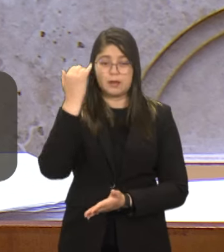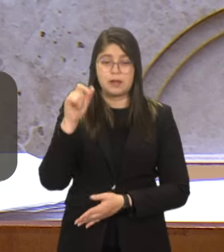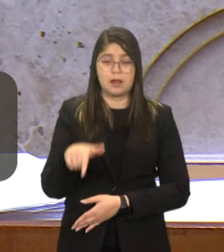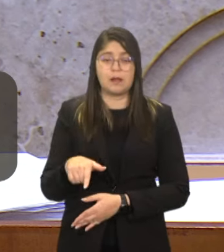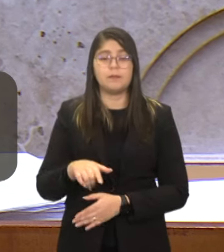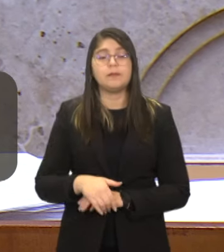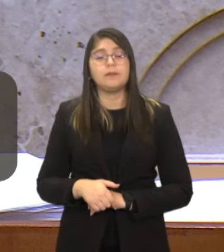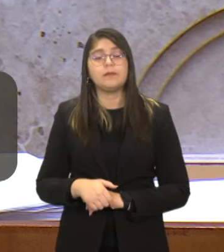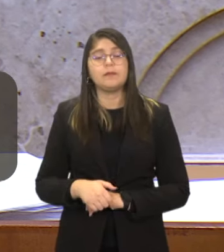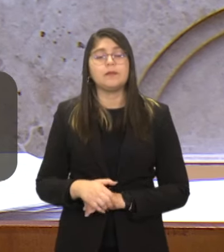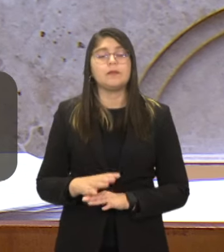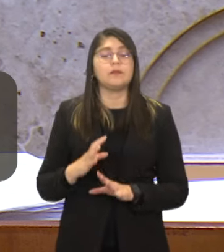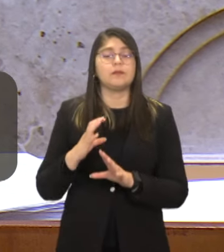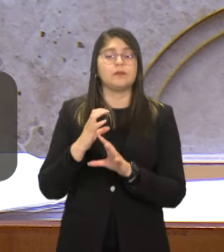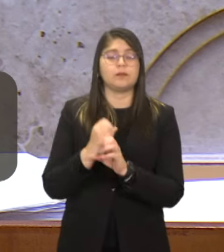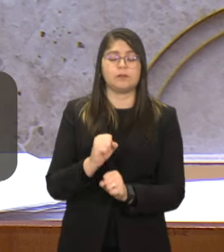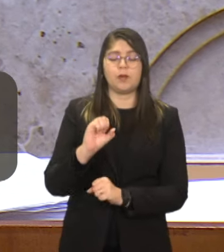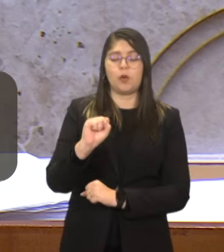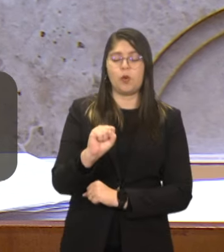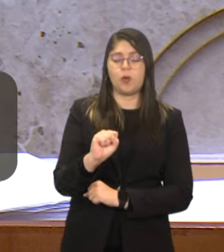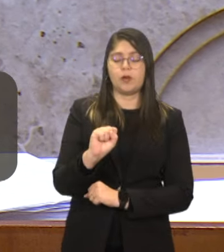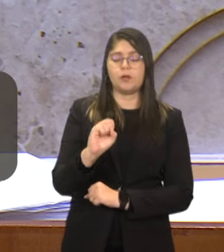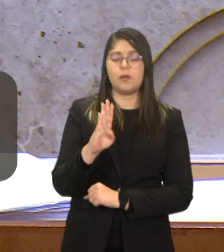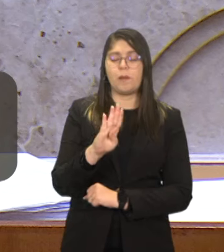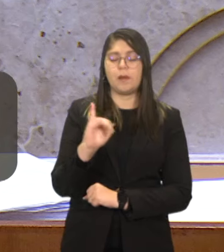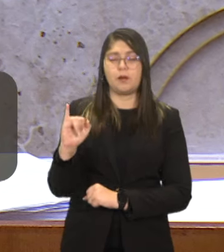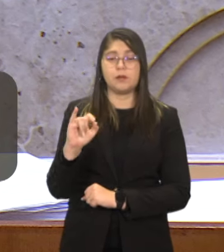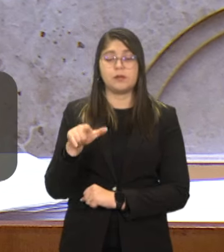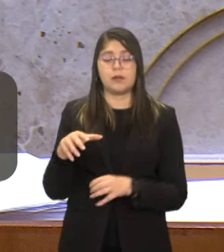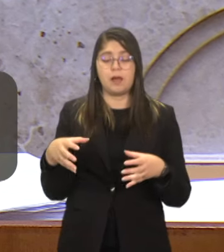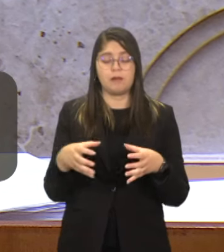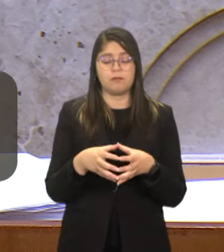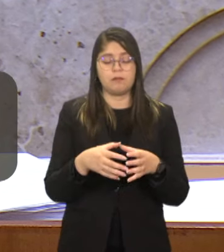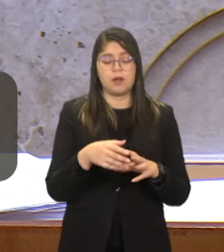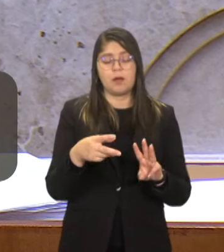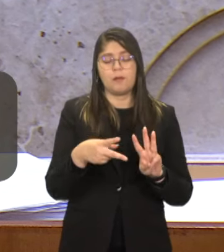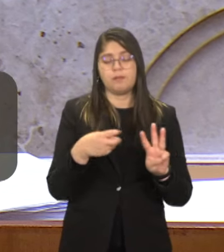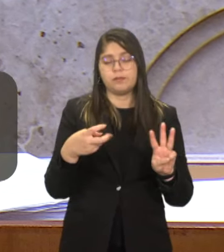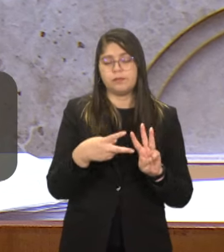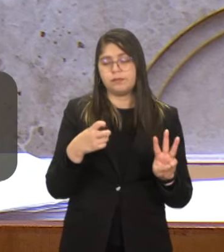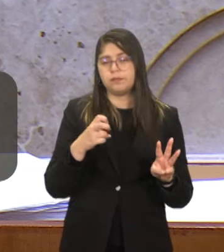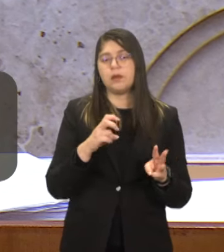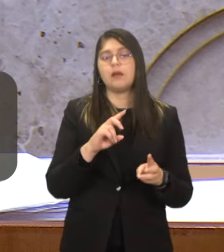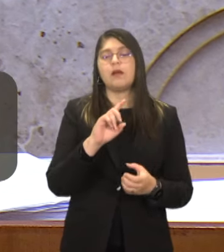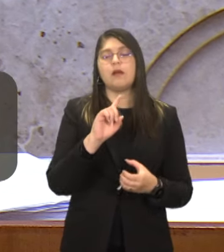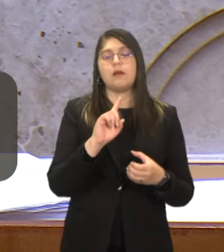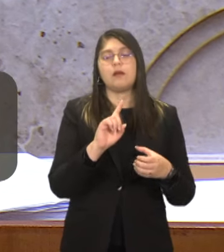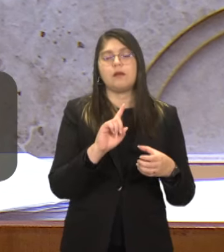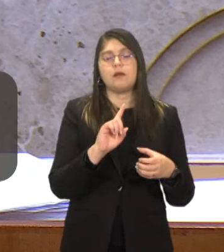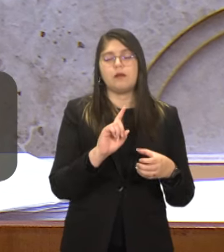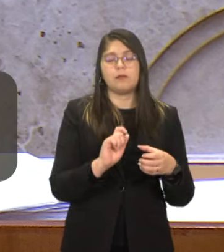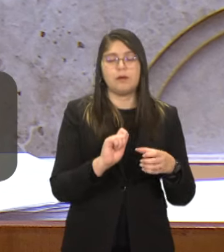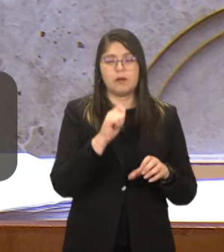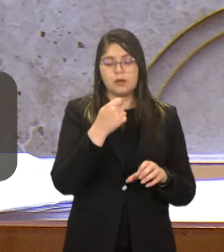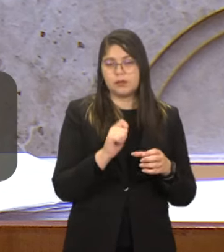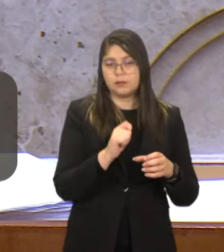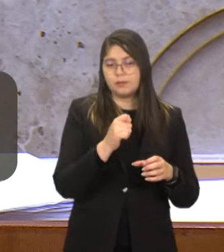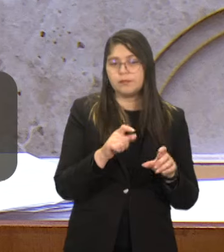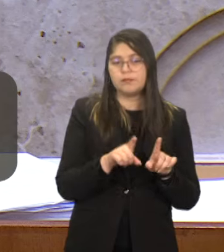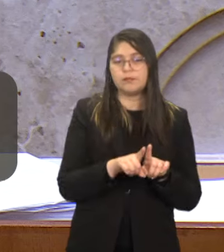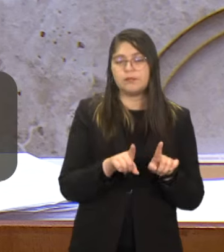Incluem-se 8 bilhões para povos indígenas, quilombolas e tradicionais, com um modelo autônomo de